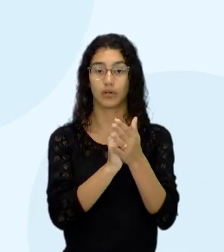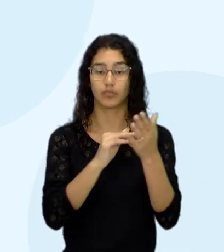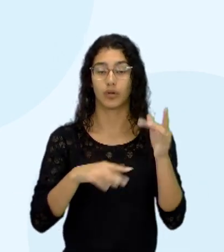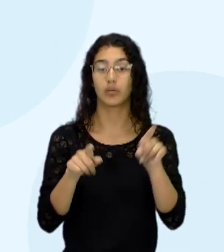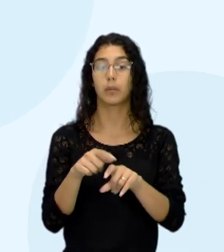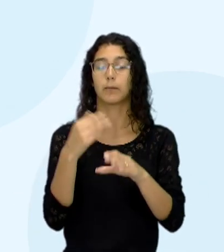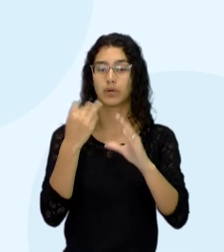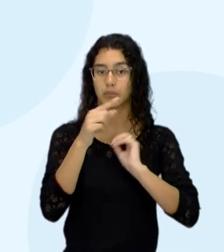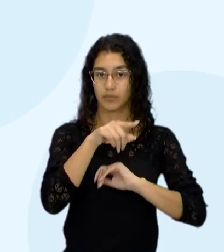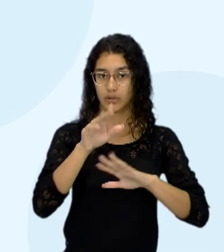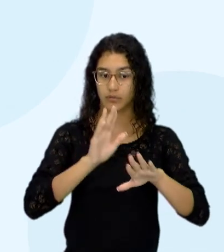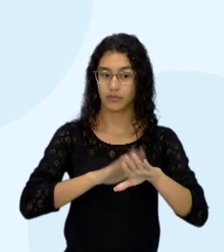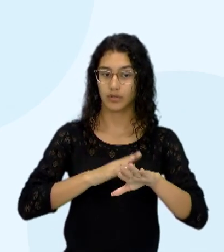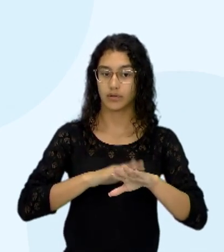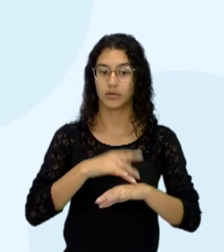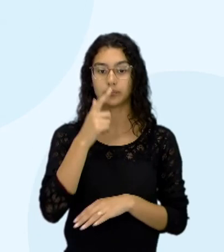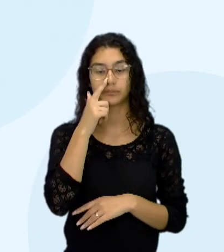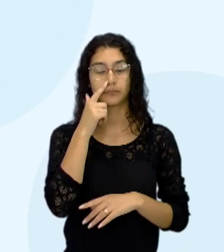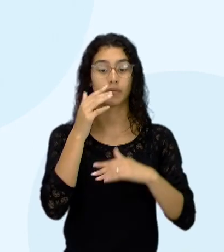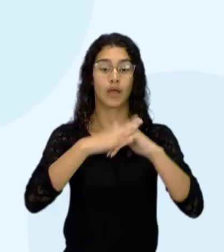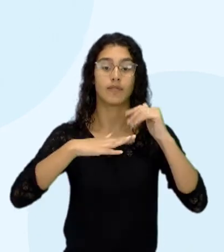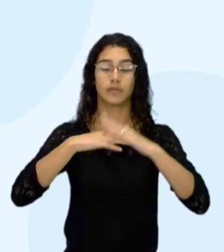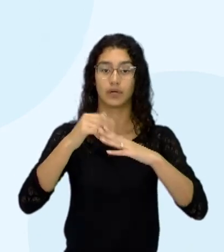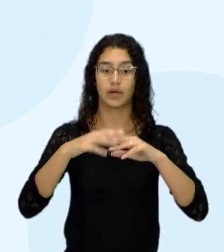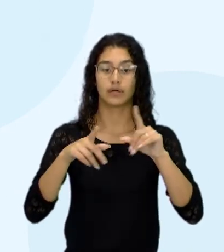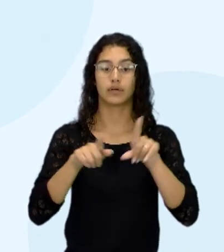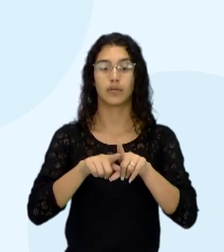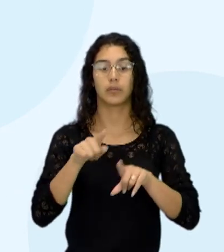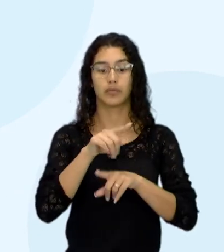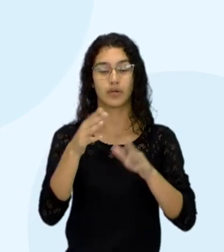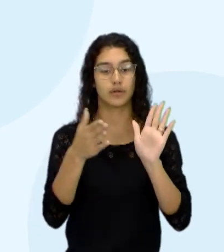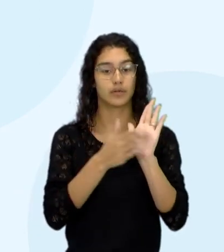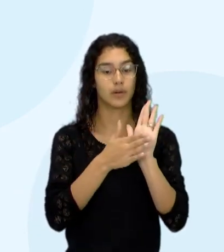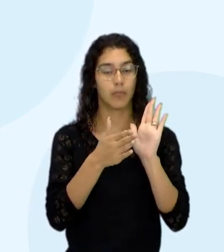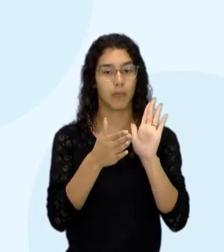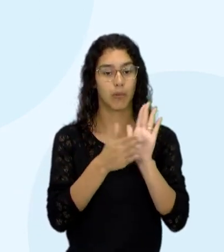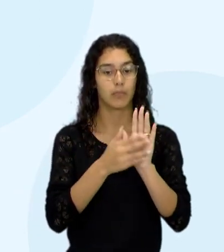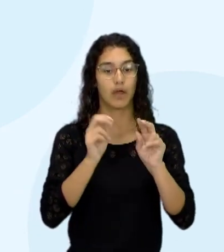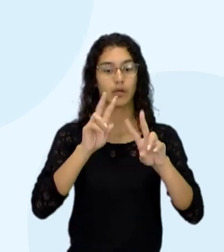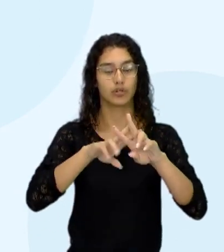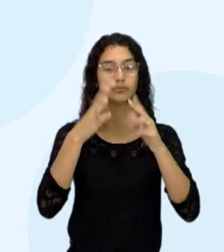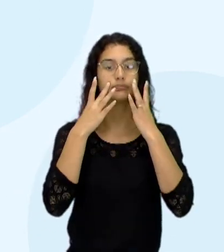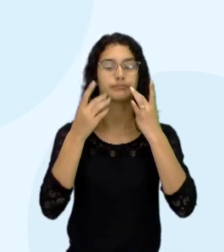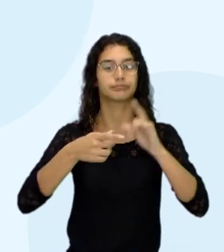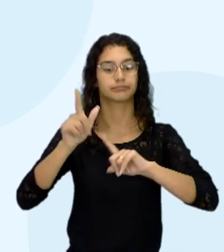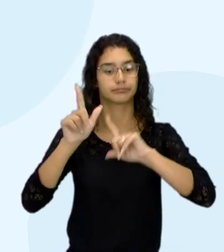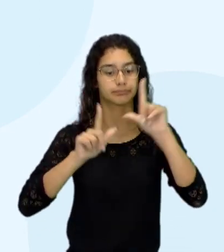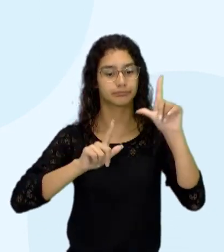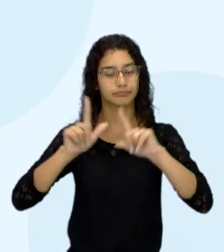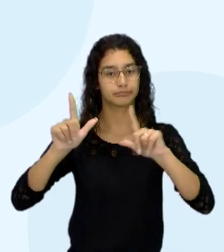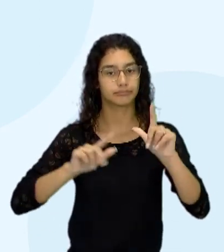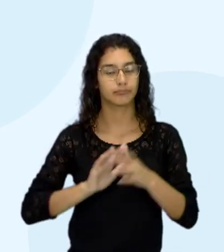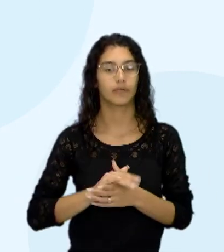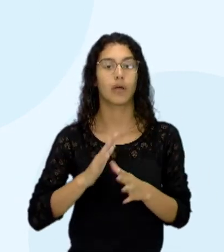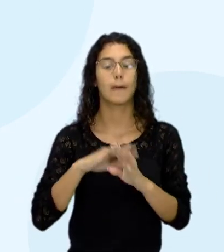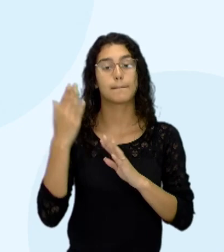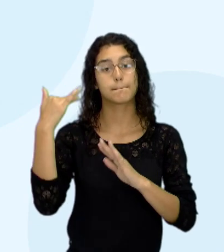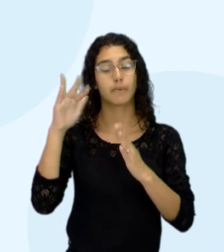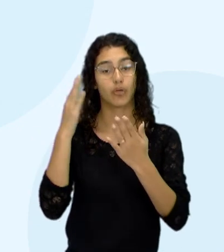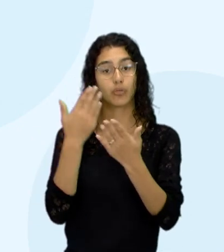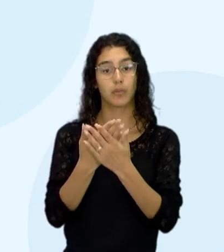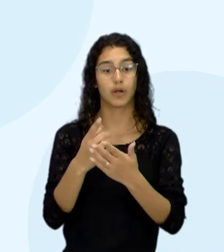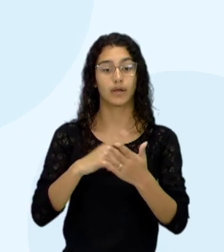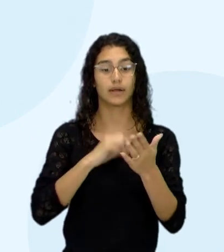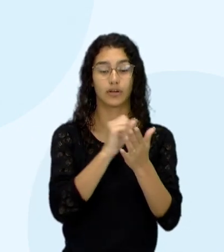postada para vocês fazerem, e as habilidades para vocês se apropriarem. Hashtag se liga na mídia. Essa foi mais uma aula sobre